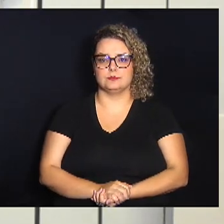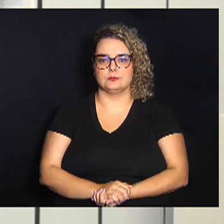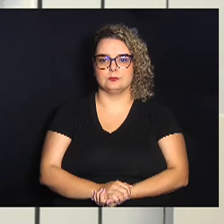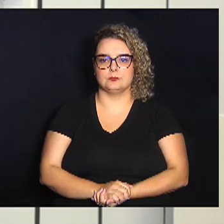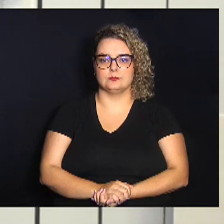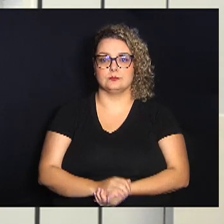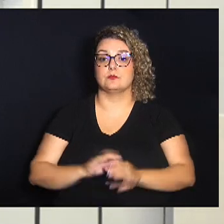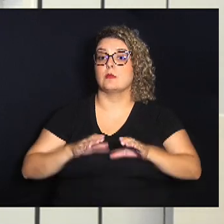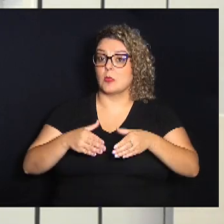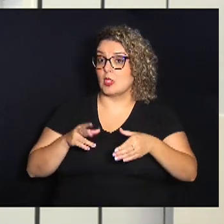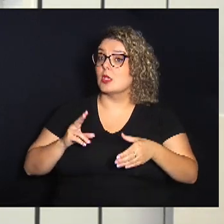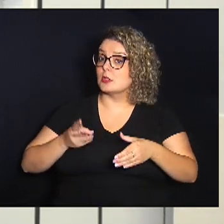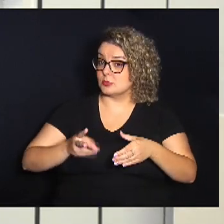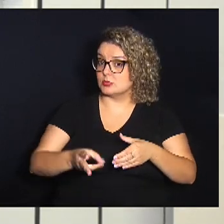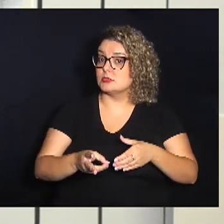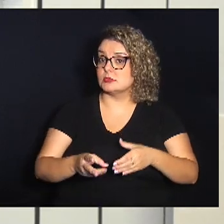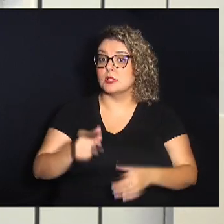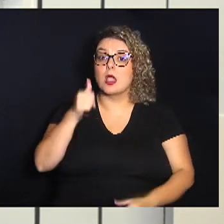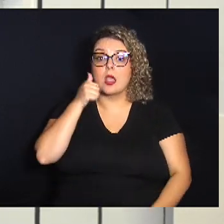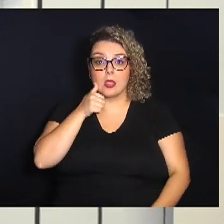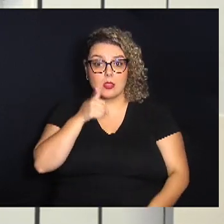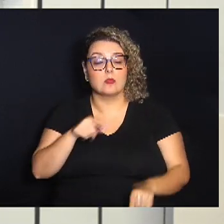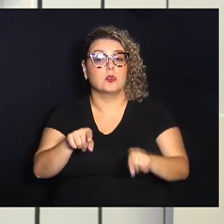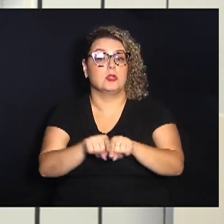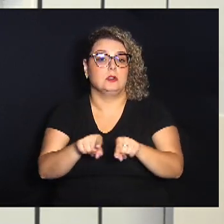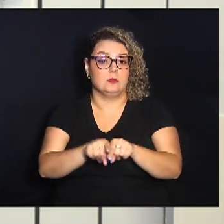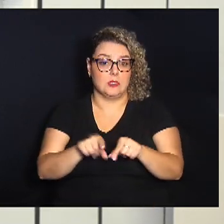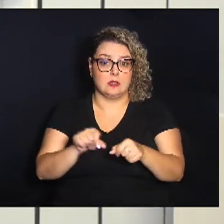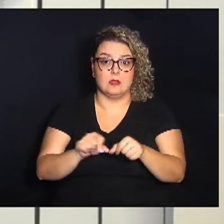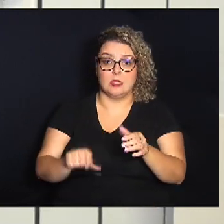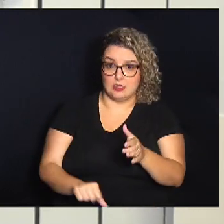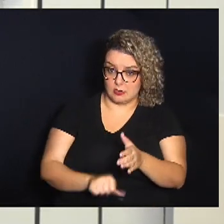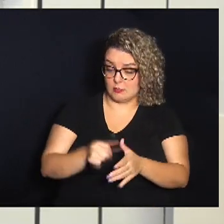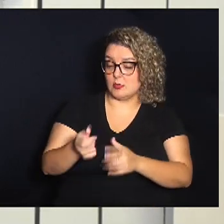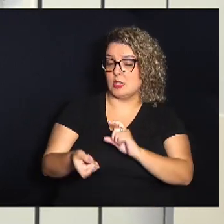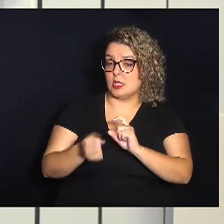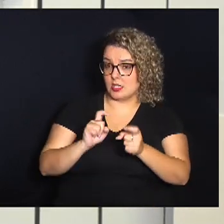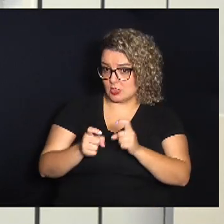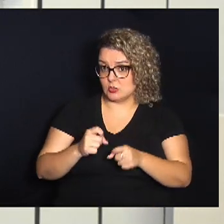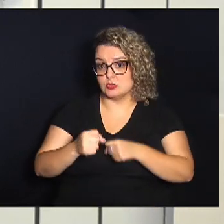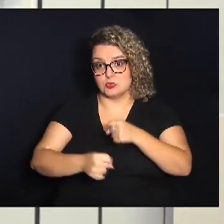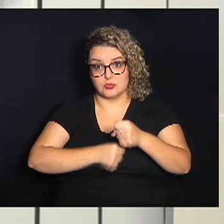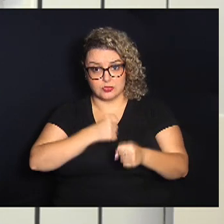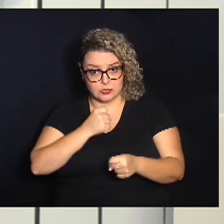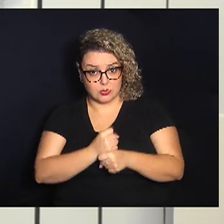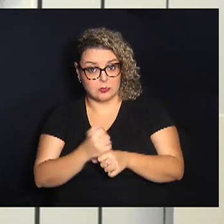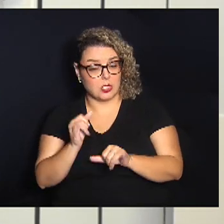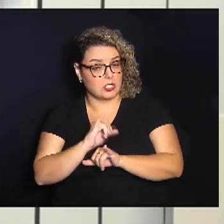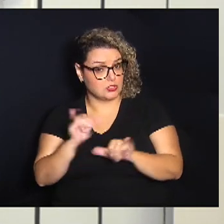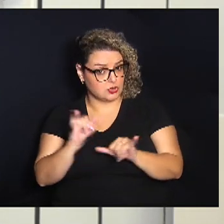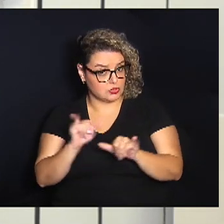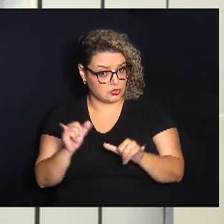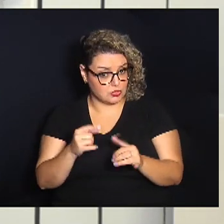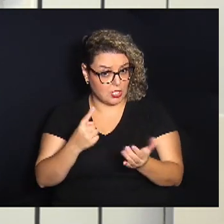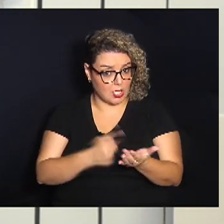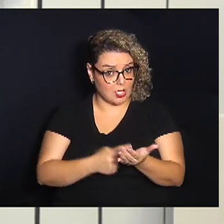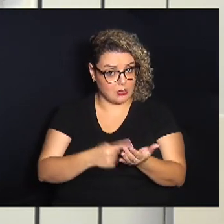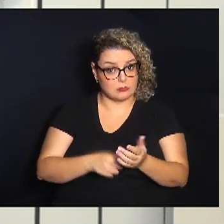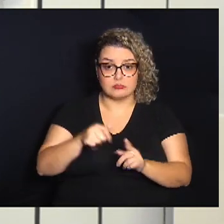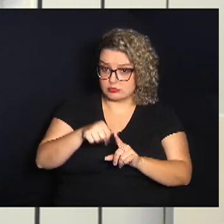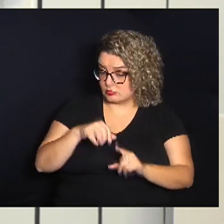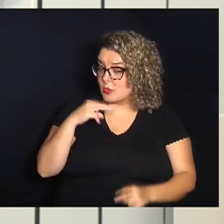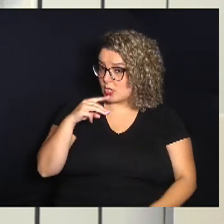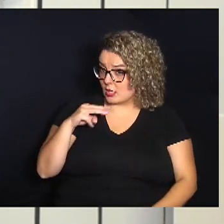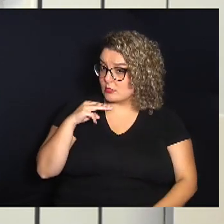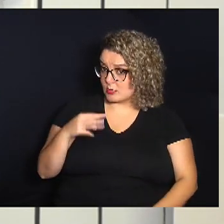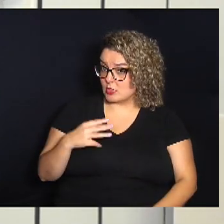A Comissão Permanente da Mulher também realizou a primeira reunião do ano e divulgou a agenda para março, mês